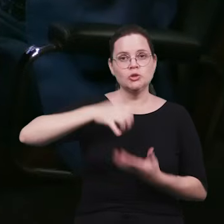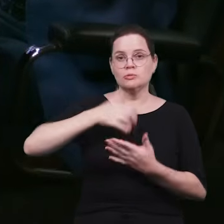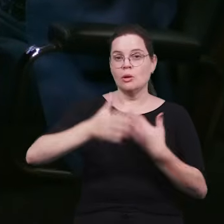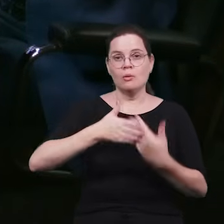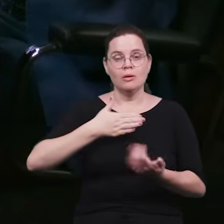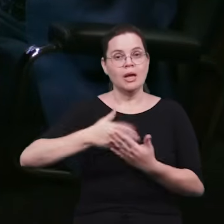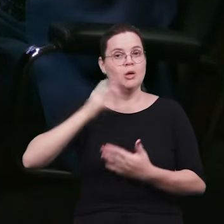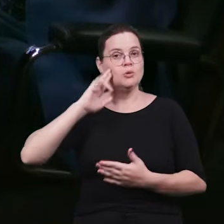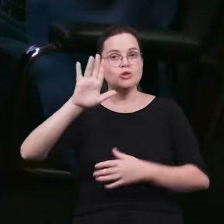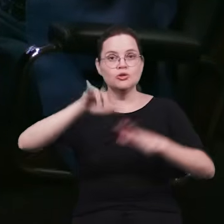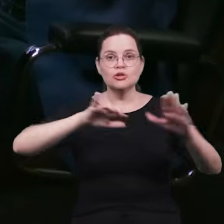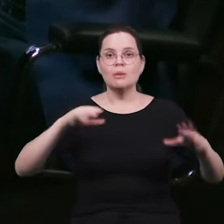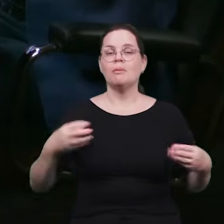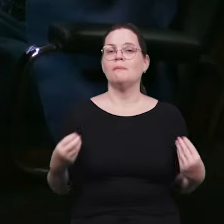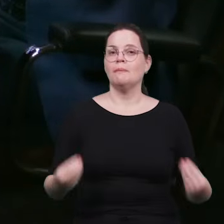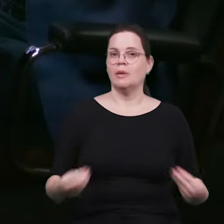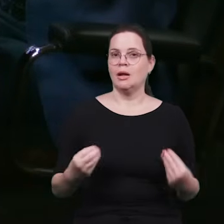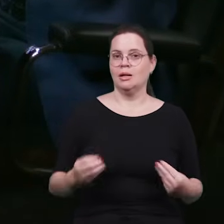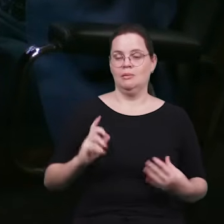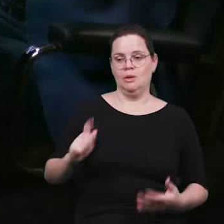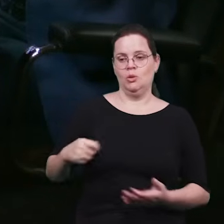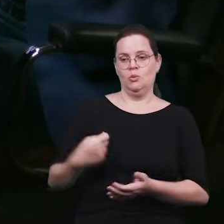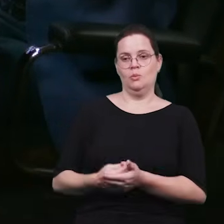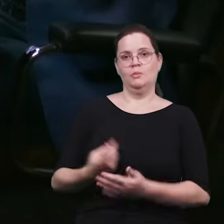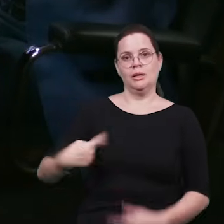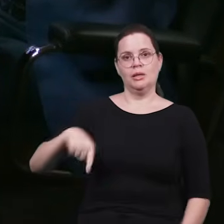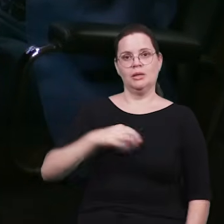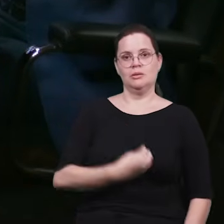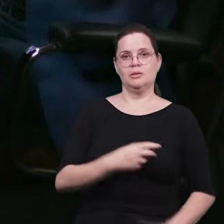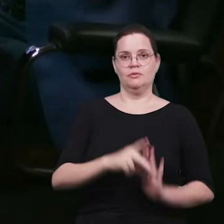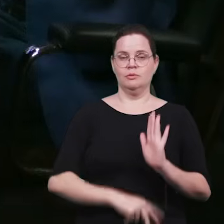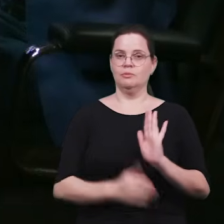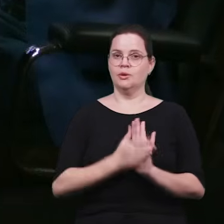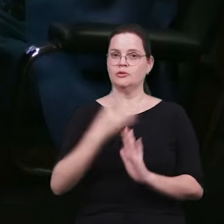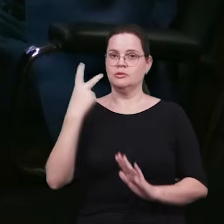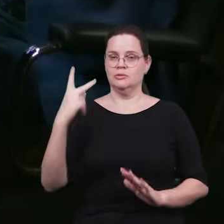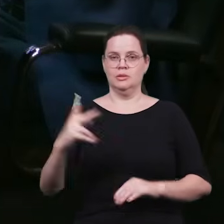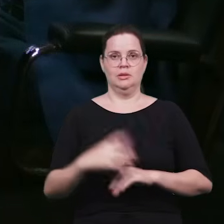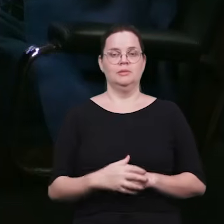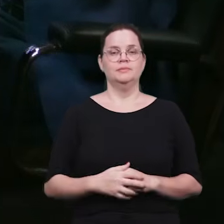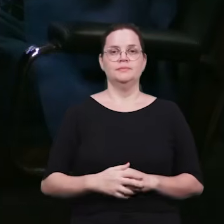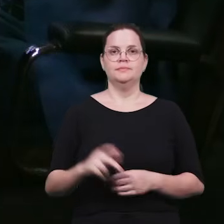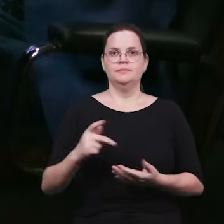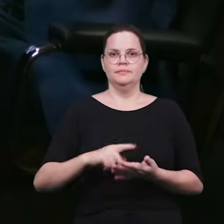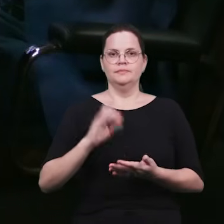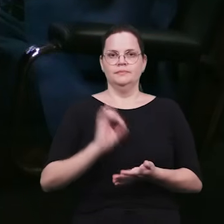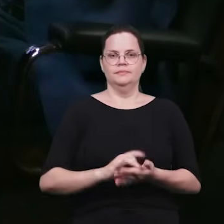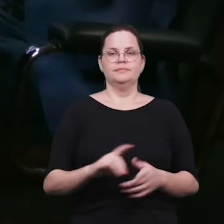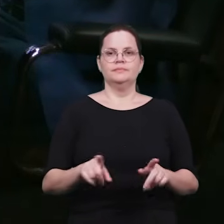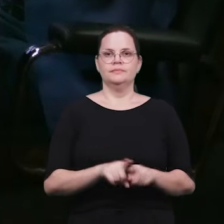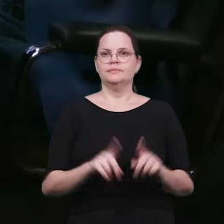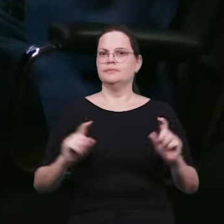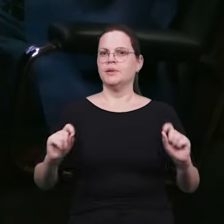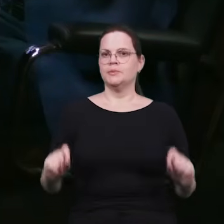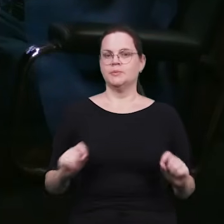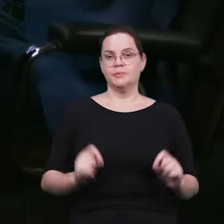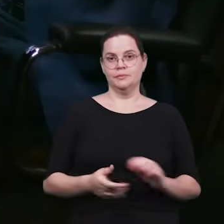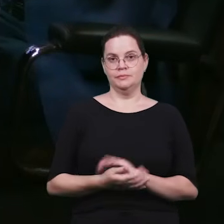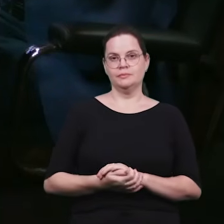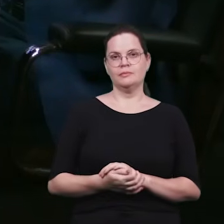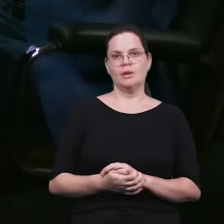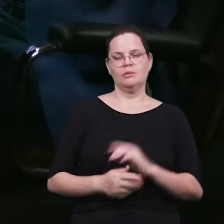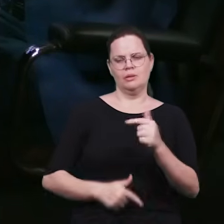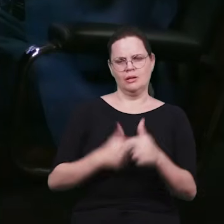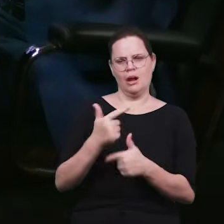e para que se cumpra na nossa vida, na vida da igreja, o projeto do Senhor. A grande verdade, né, pastor Luiz, que a realização